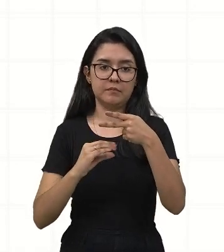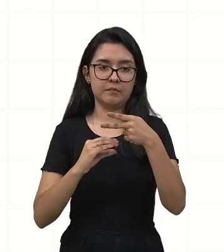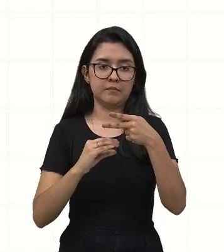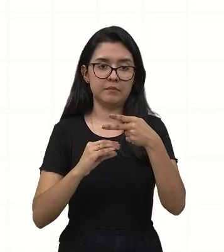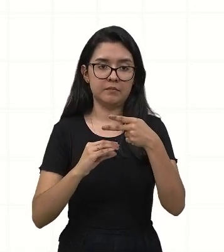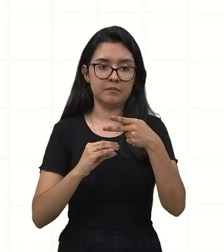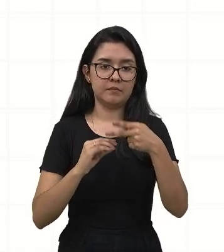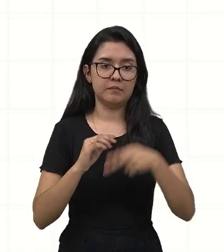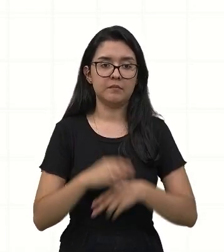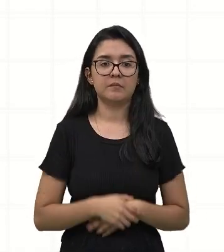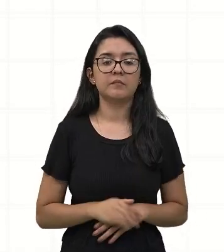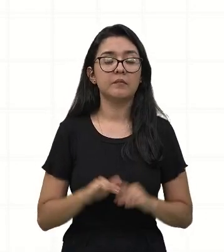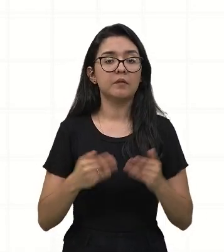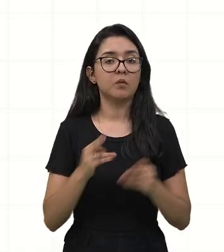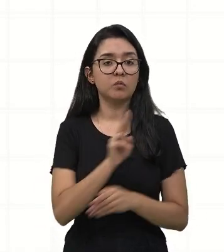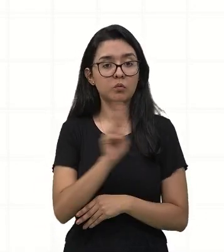ó,